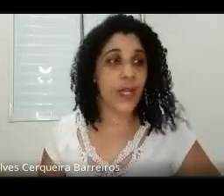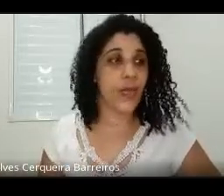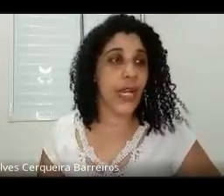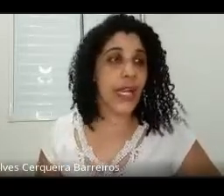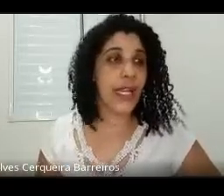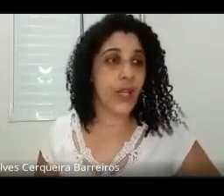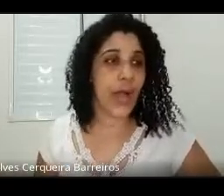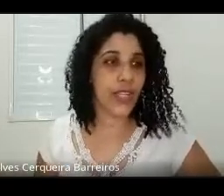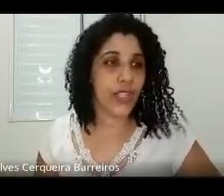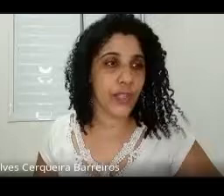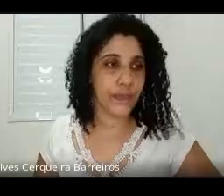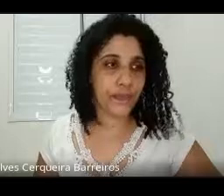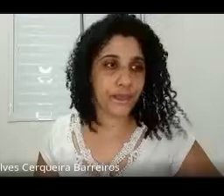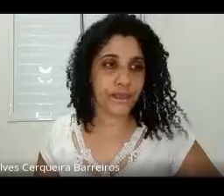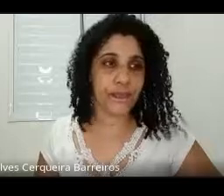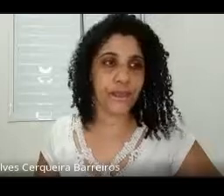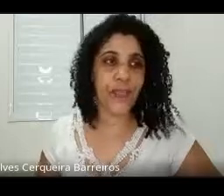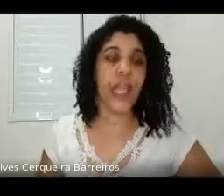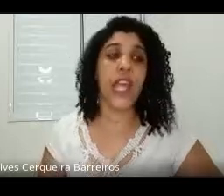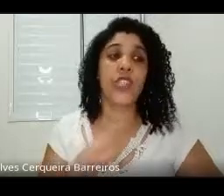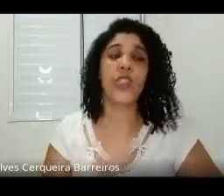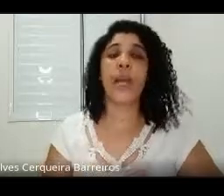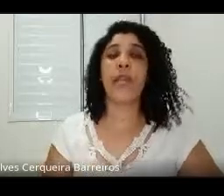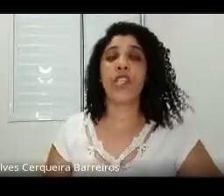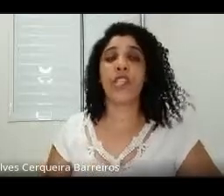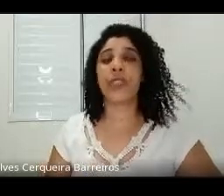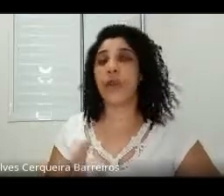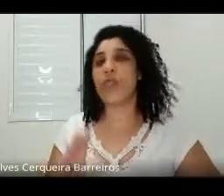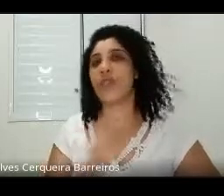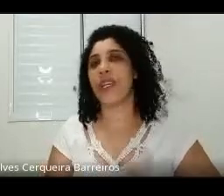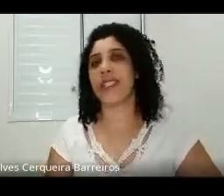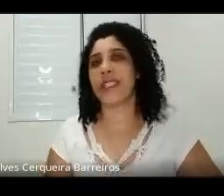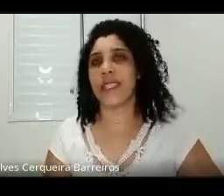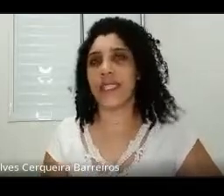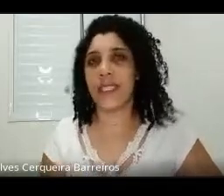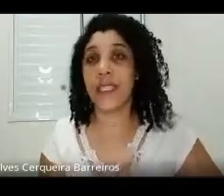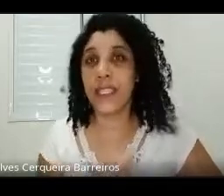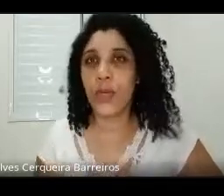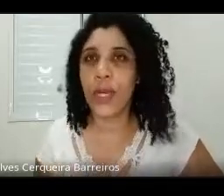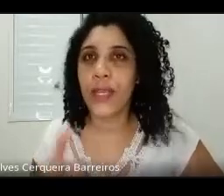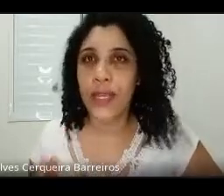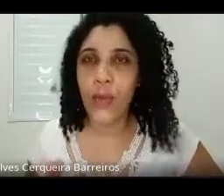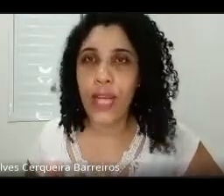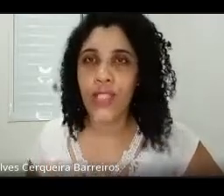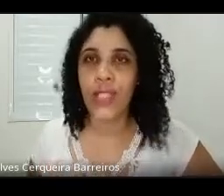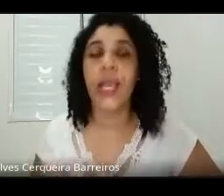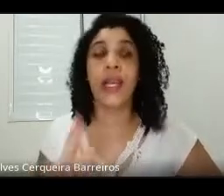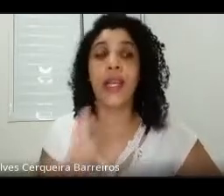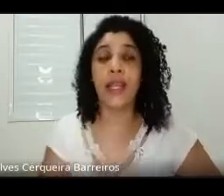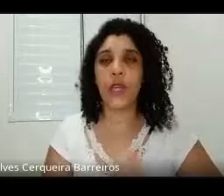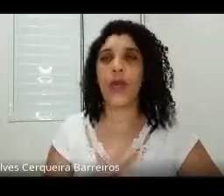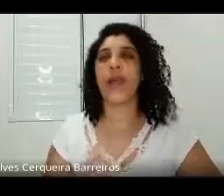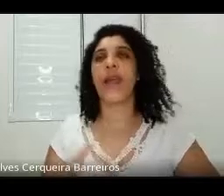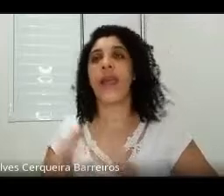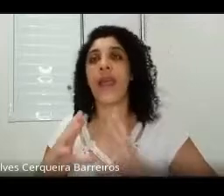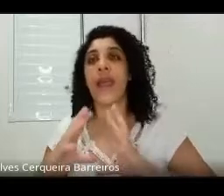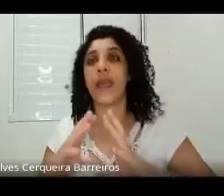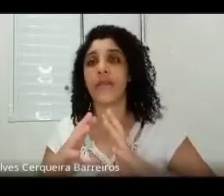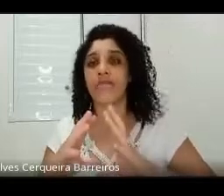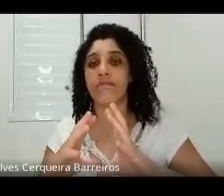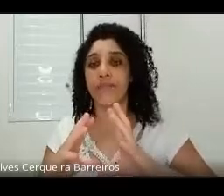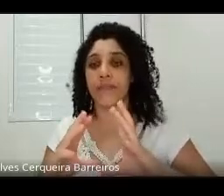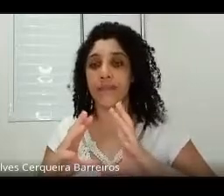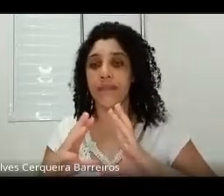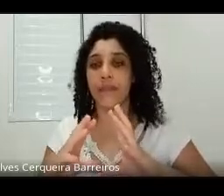e não linguagem. Justamente, então tem uma diferença entre língua e linguagem. Língua